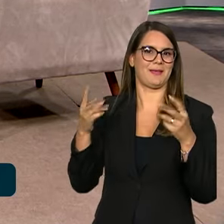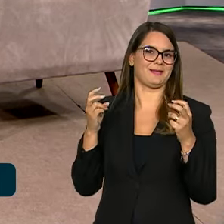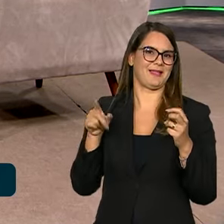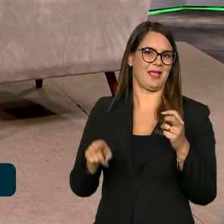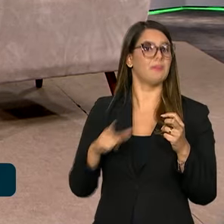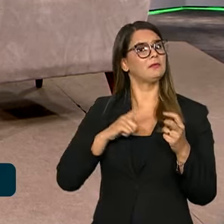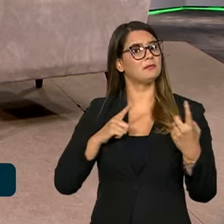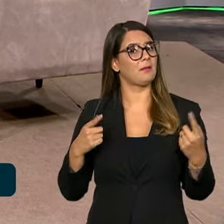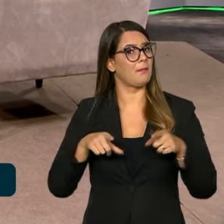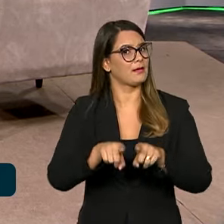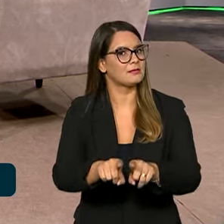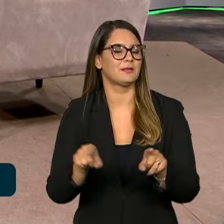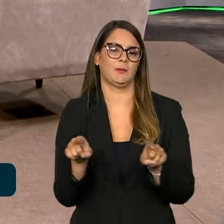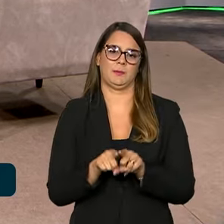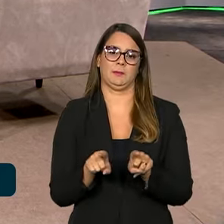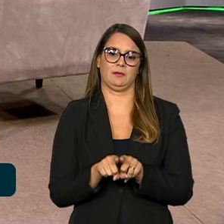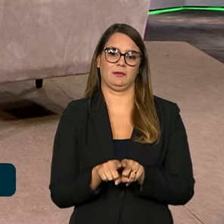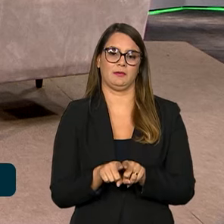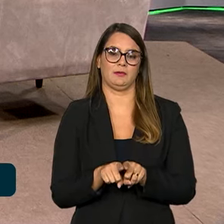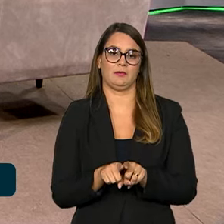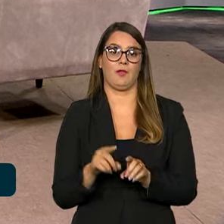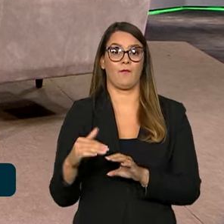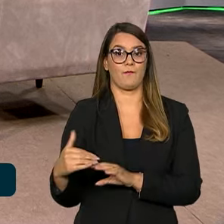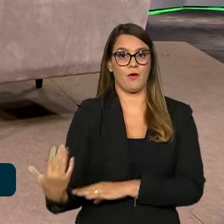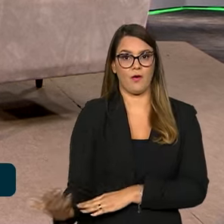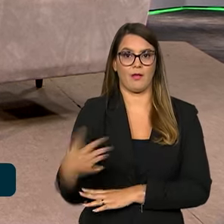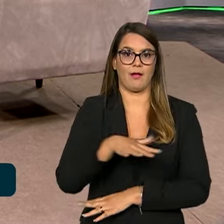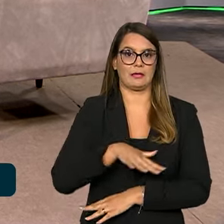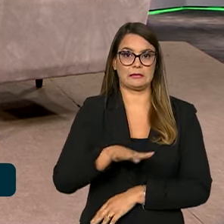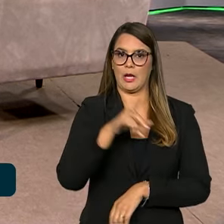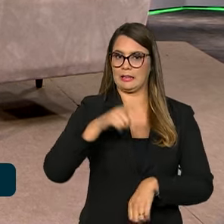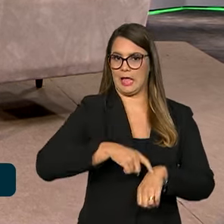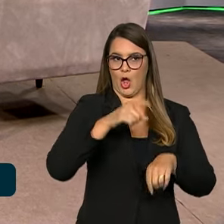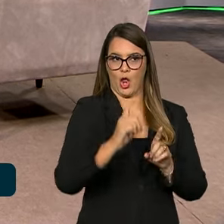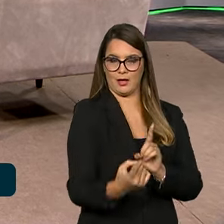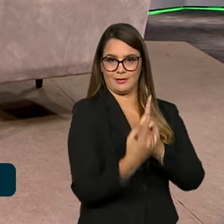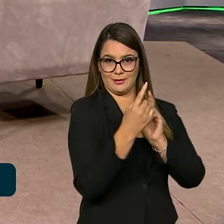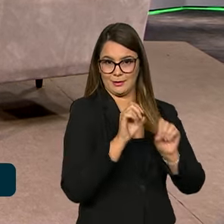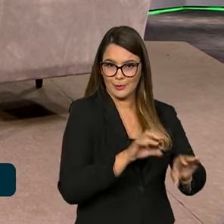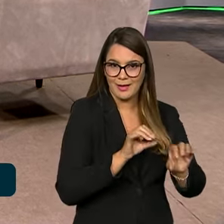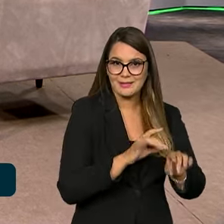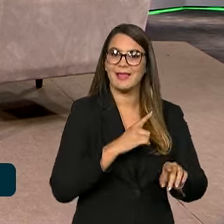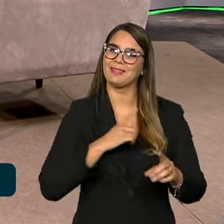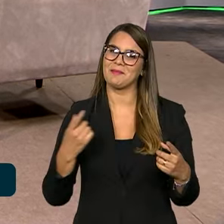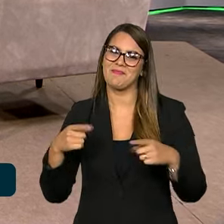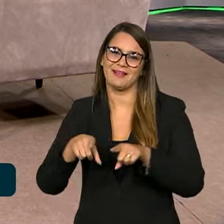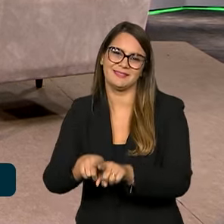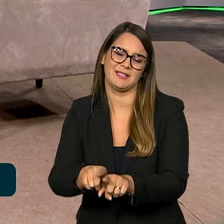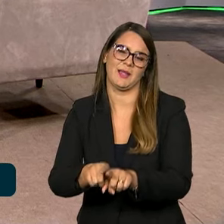nós temos parceiros também fora ali do Campo imediato da educação nós